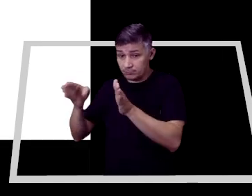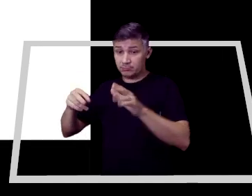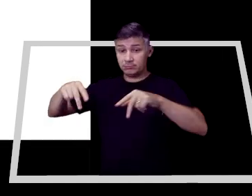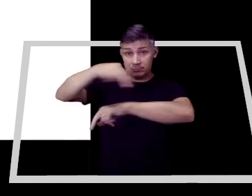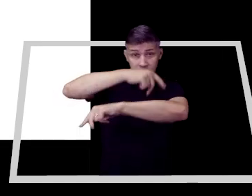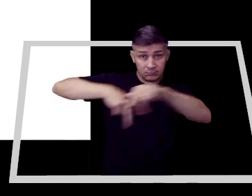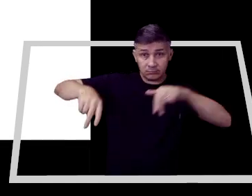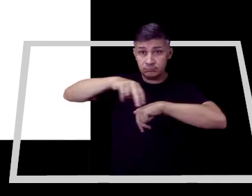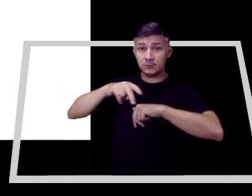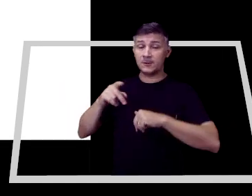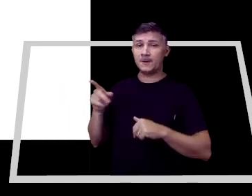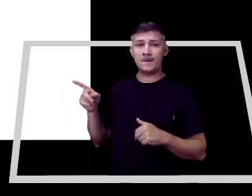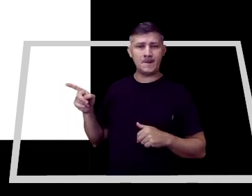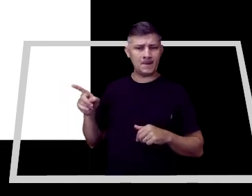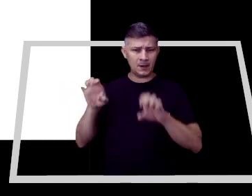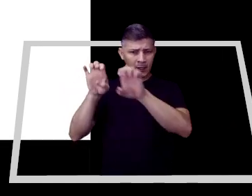acho, circulação,